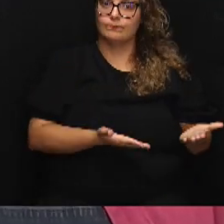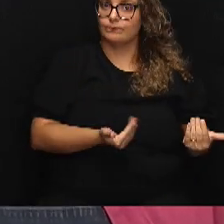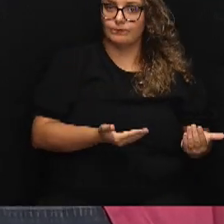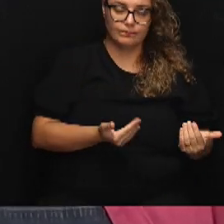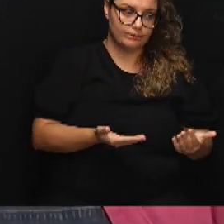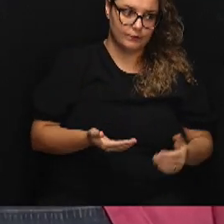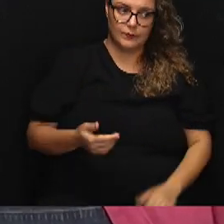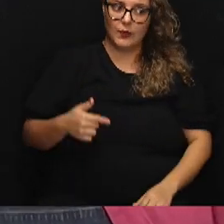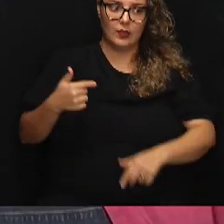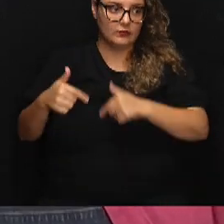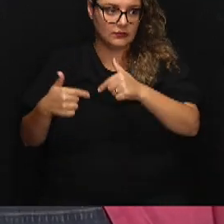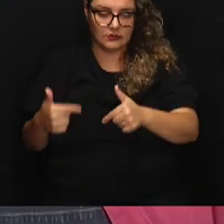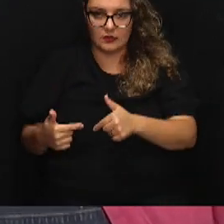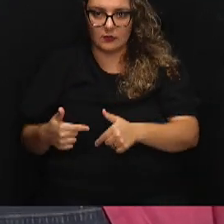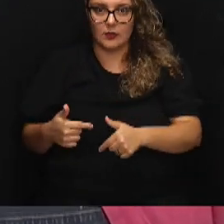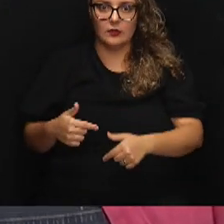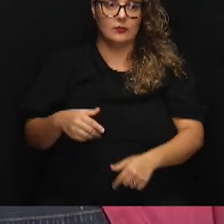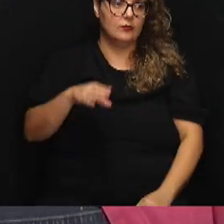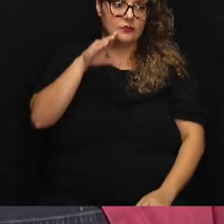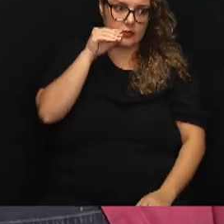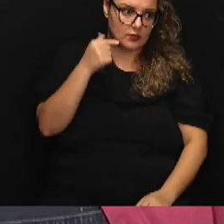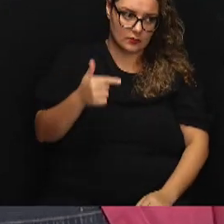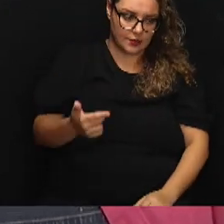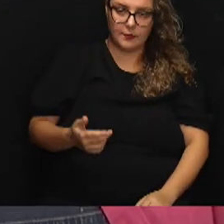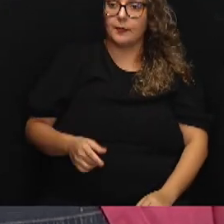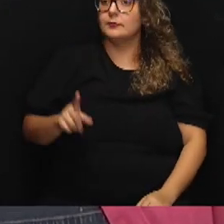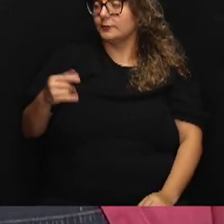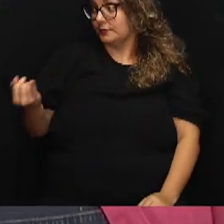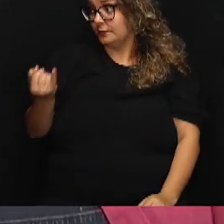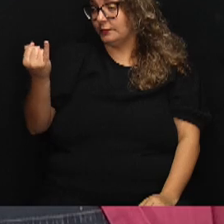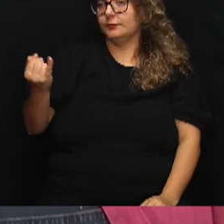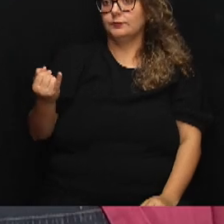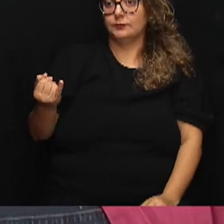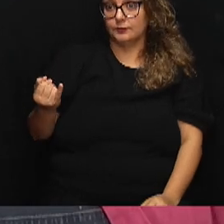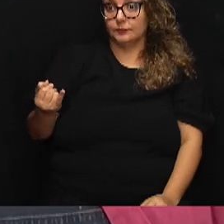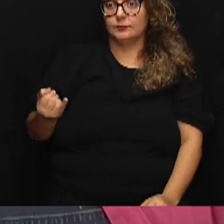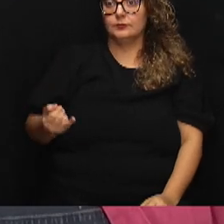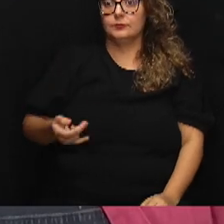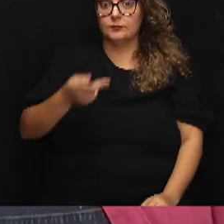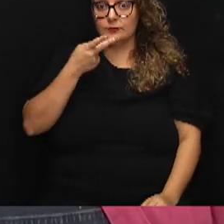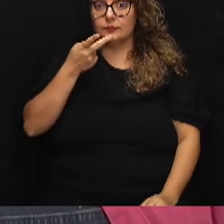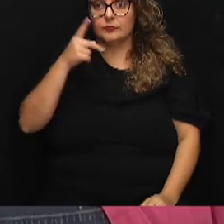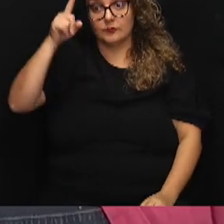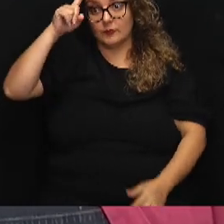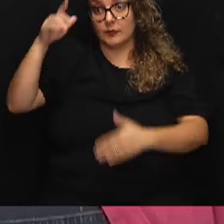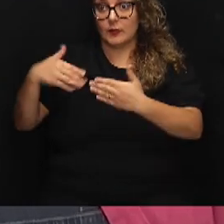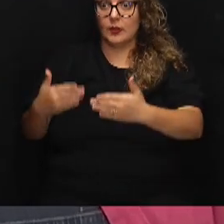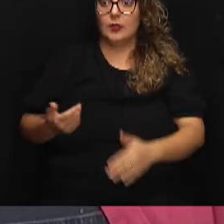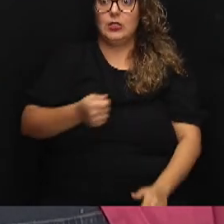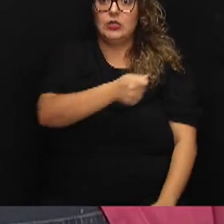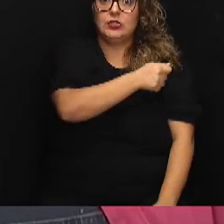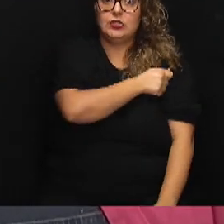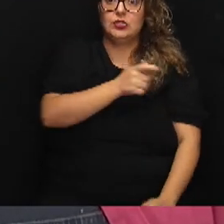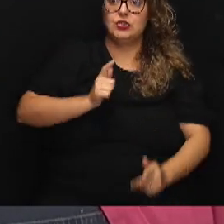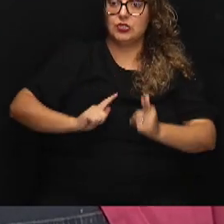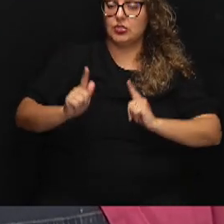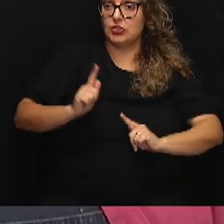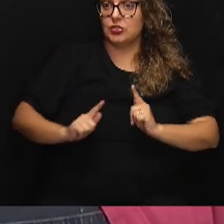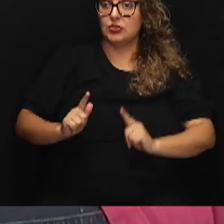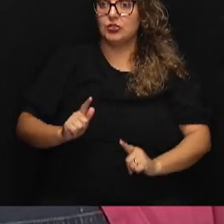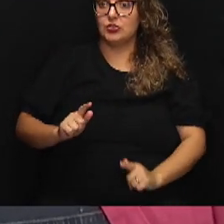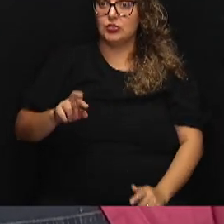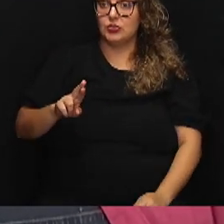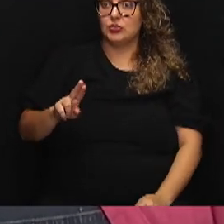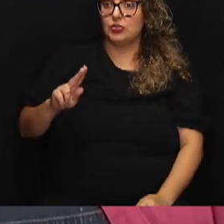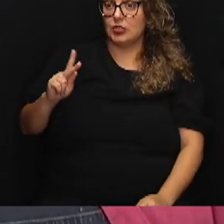É verdade. E é importante a gente ressaltar também como que é o dia a dia do aluno de gestão, né, de